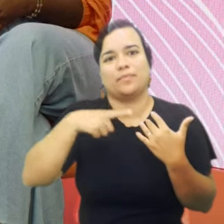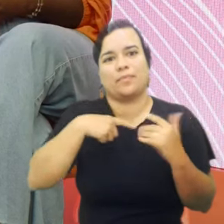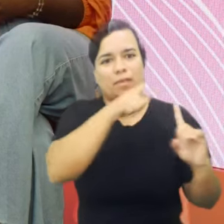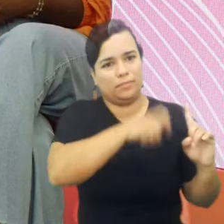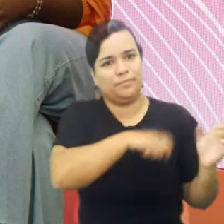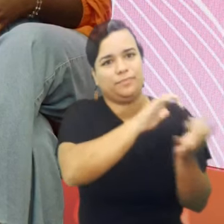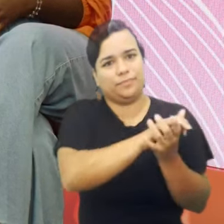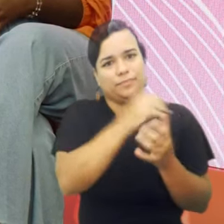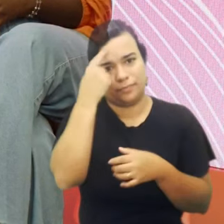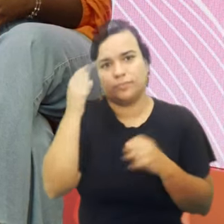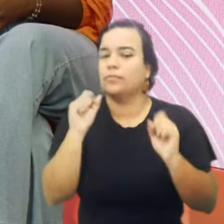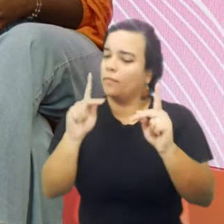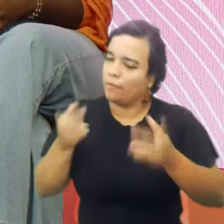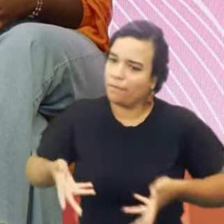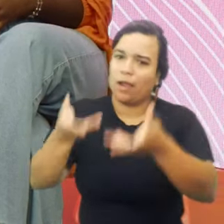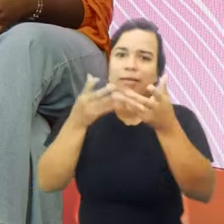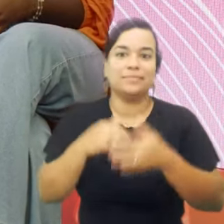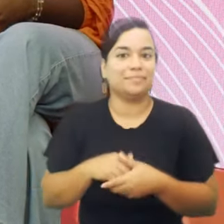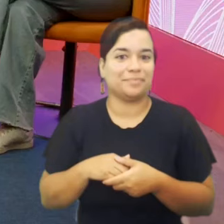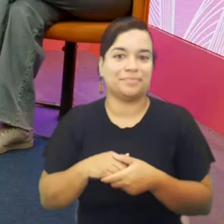falou, puta, vai.